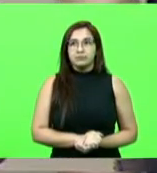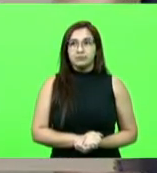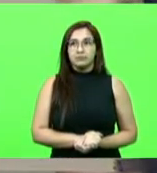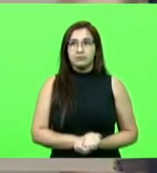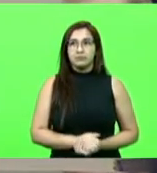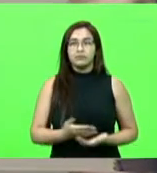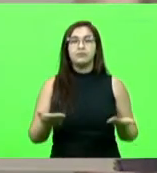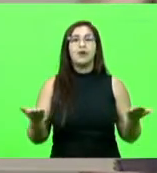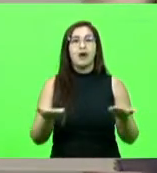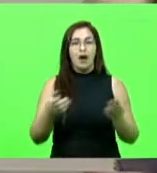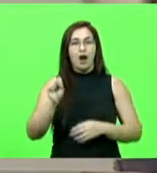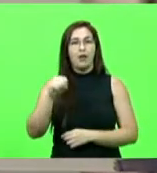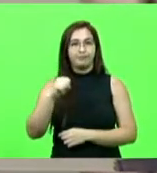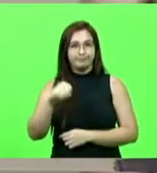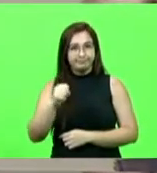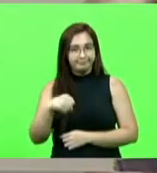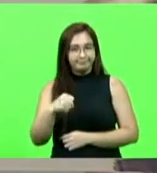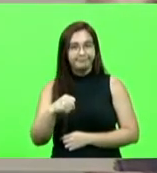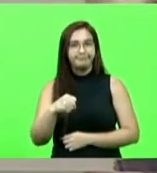Agora sim,